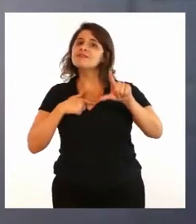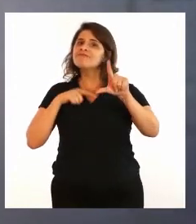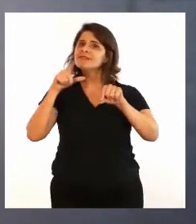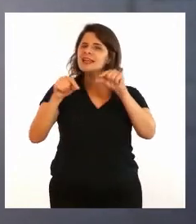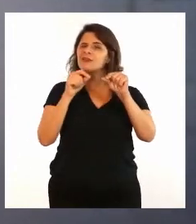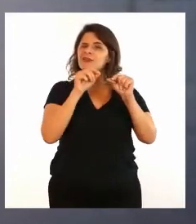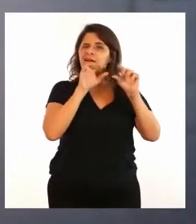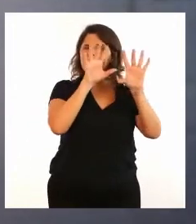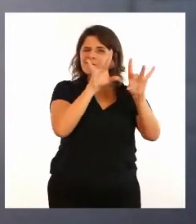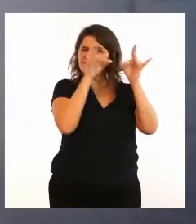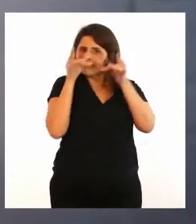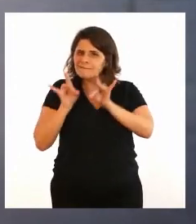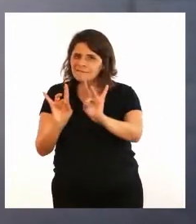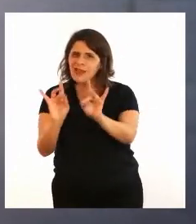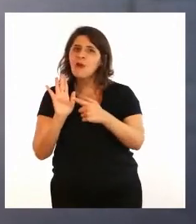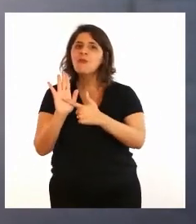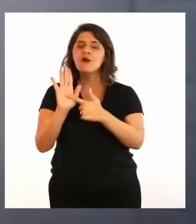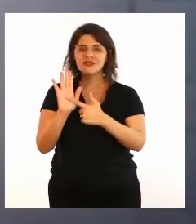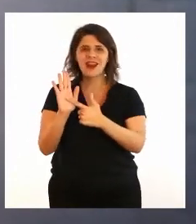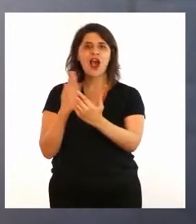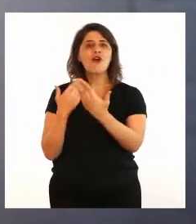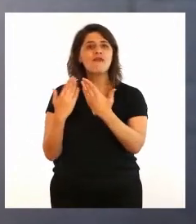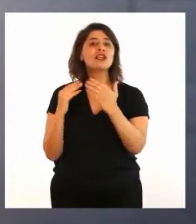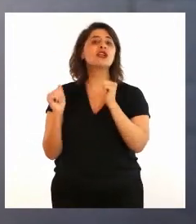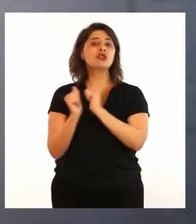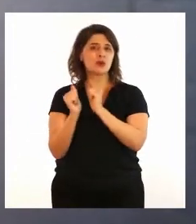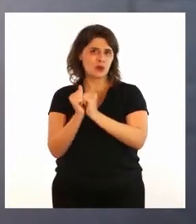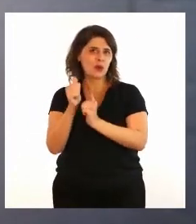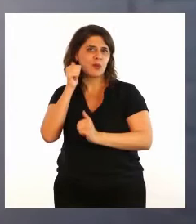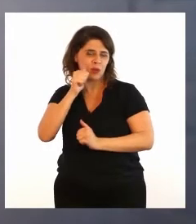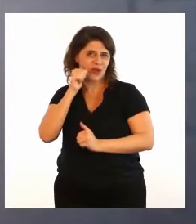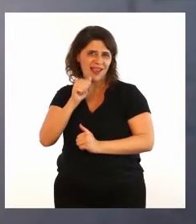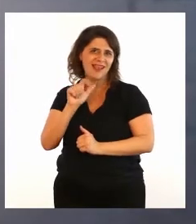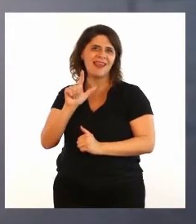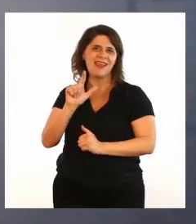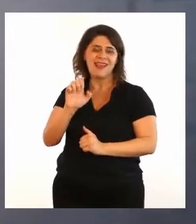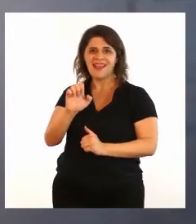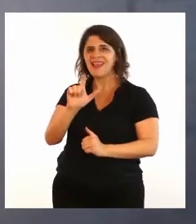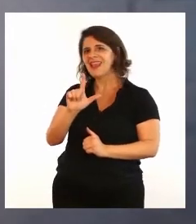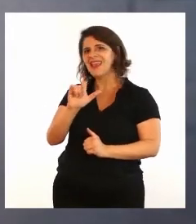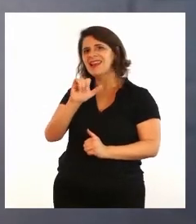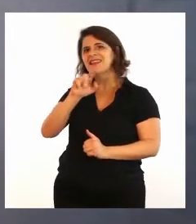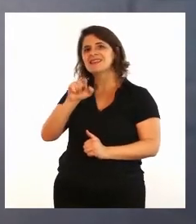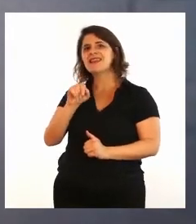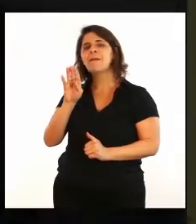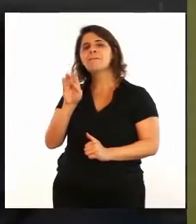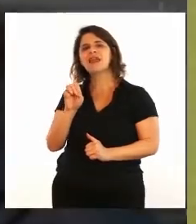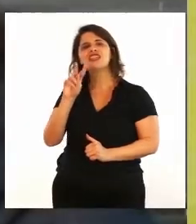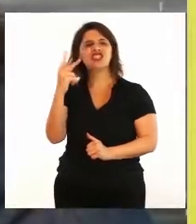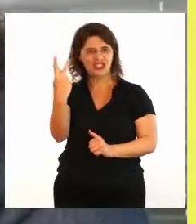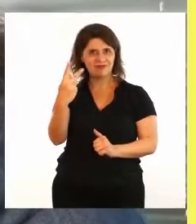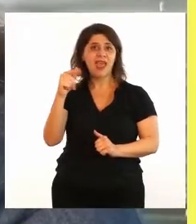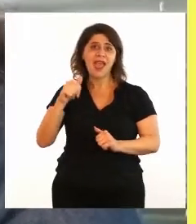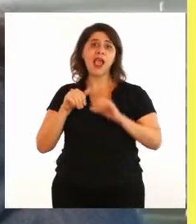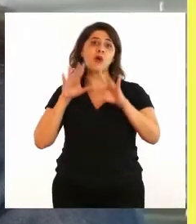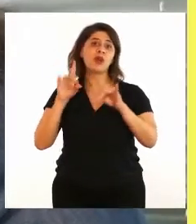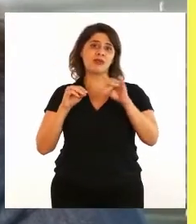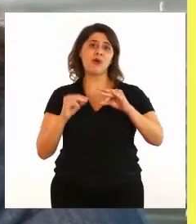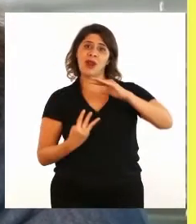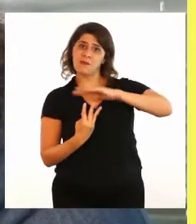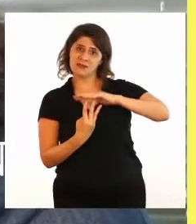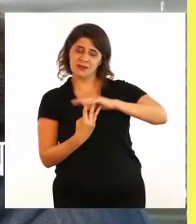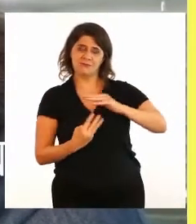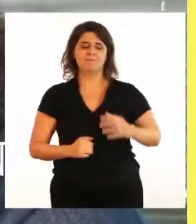selecionamos da conversa com a Maria Elizabeth Zucolotto, que é curadora dos meteoritos do Museu Nacional. Eu sou